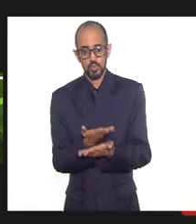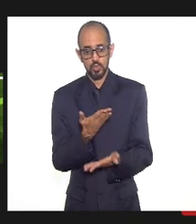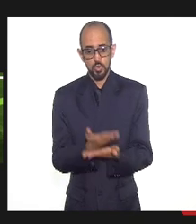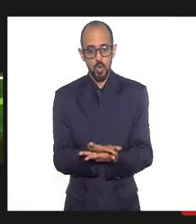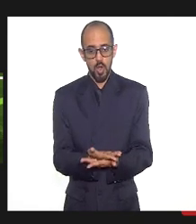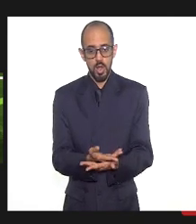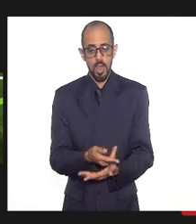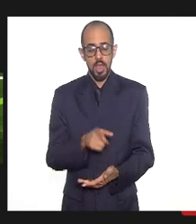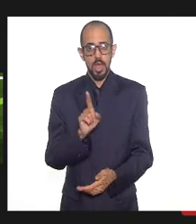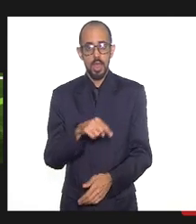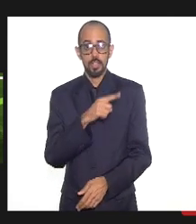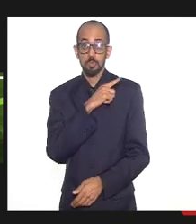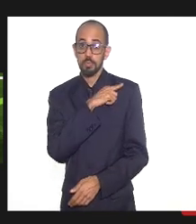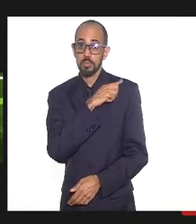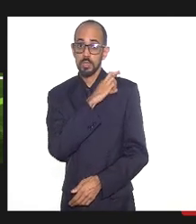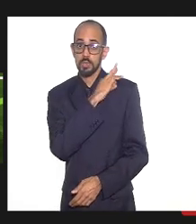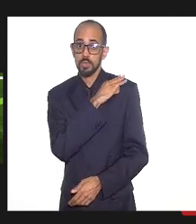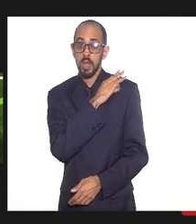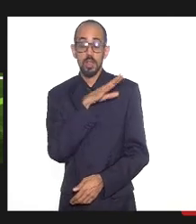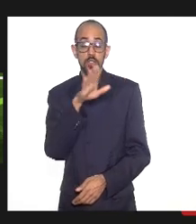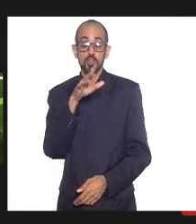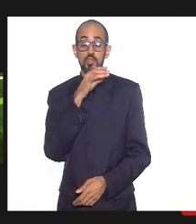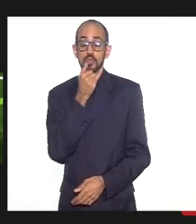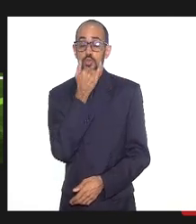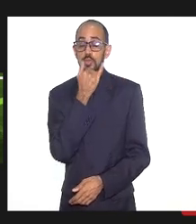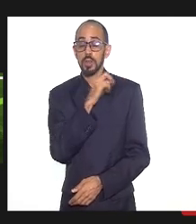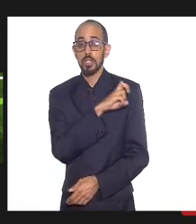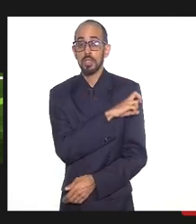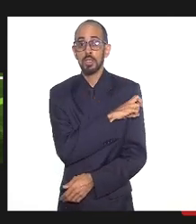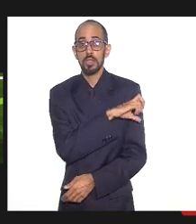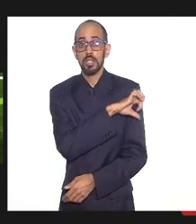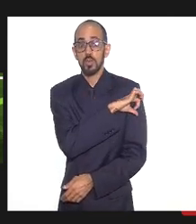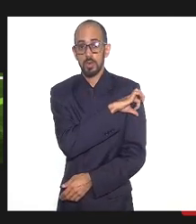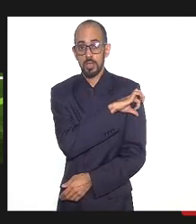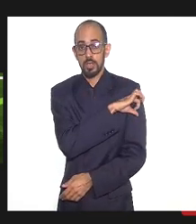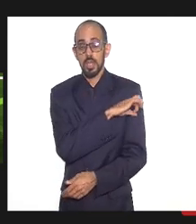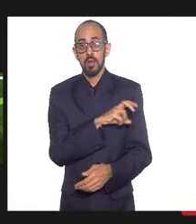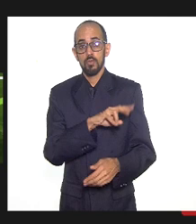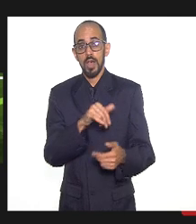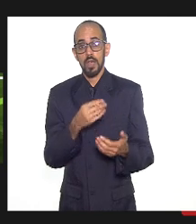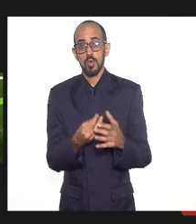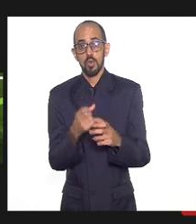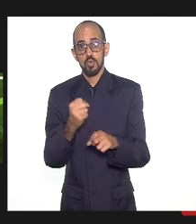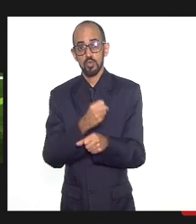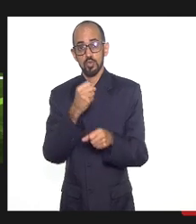segundo segmento, então só pega do quinto ano para cima, né? Então, nós começamos